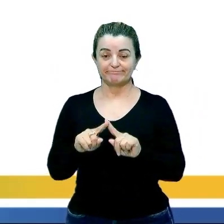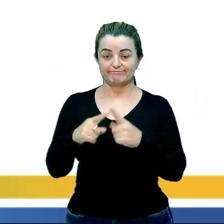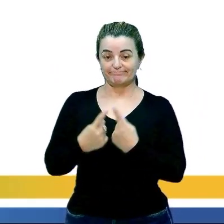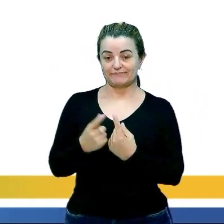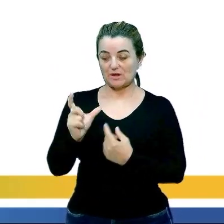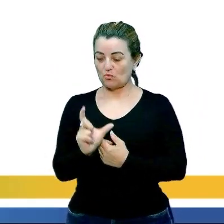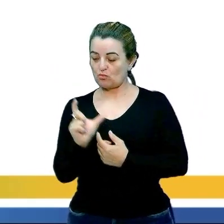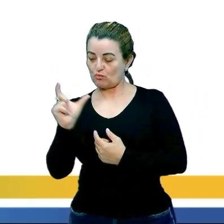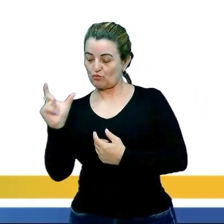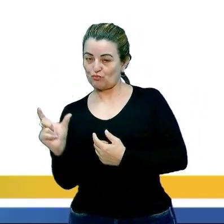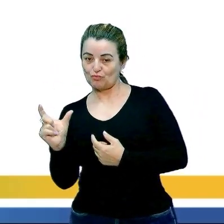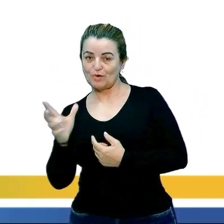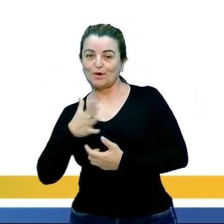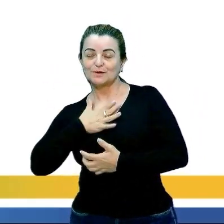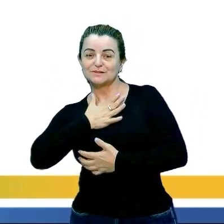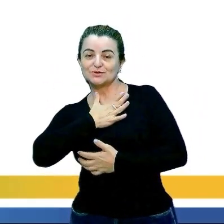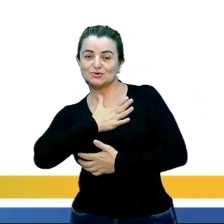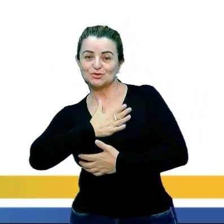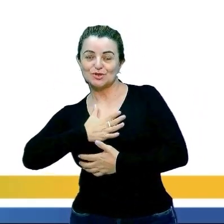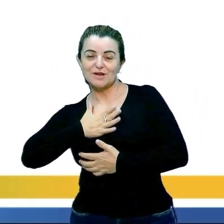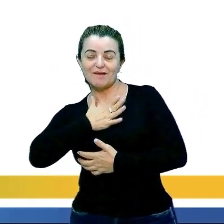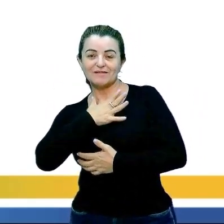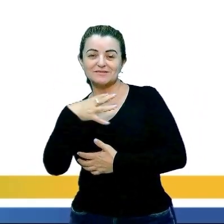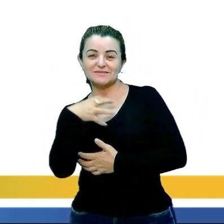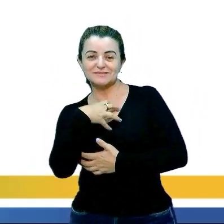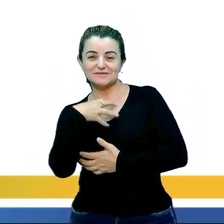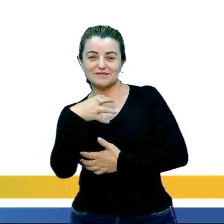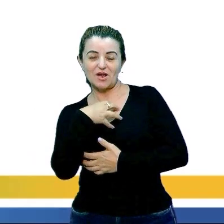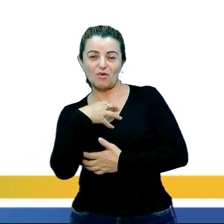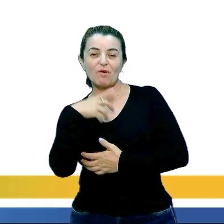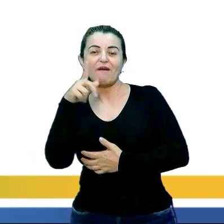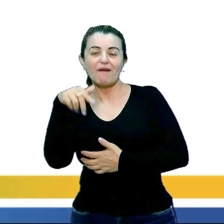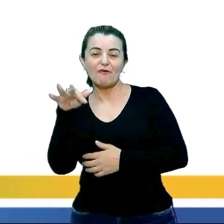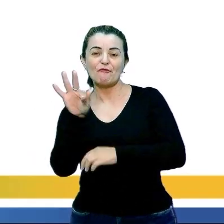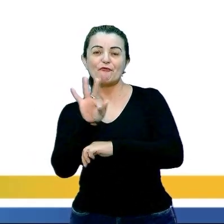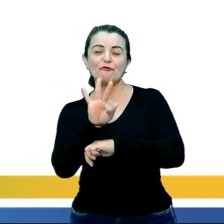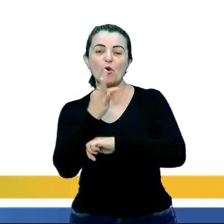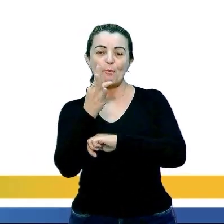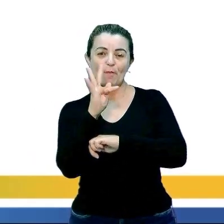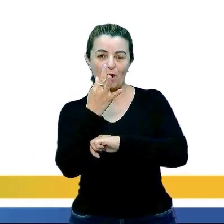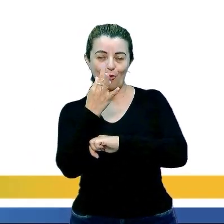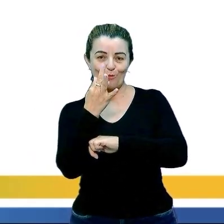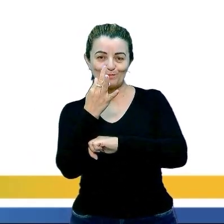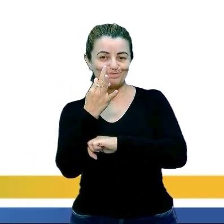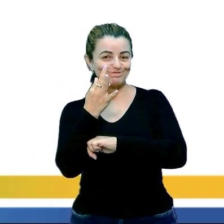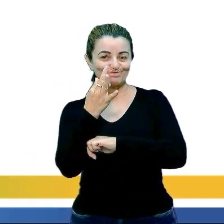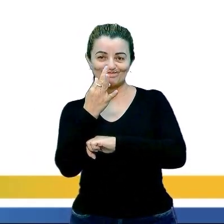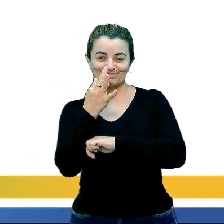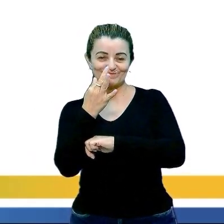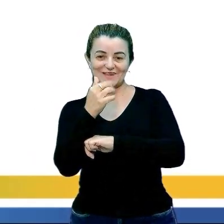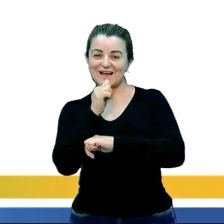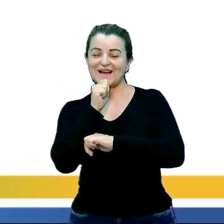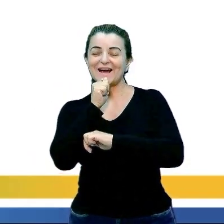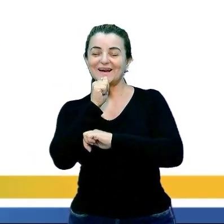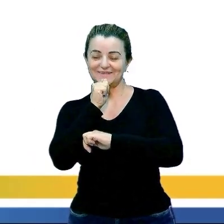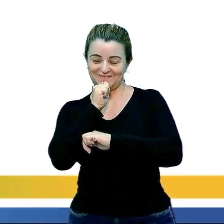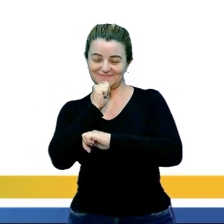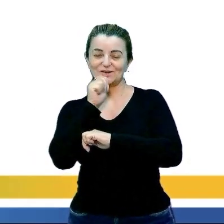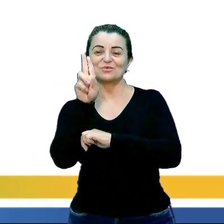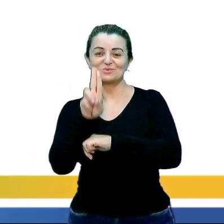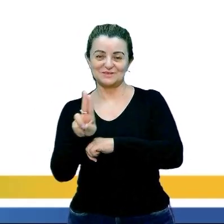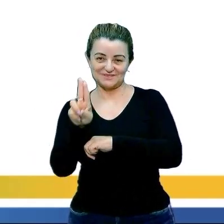ficarei muito saudoso, ele é formal, ele não entrou em desuso, ainda é